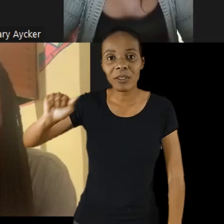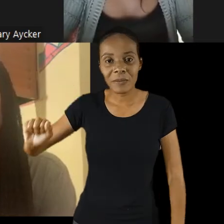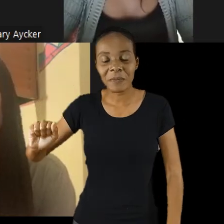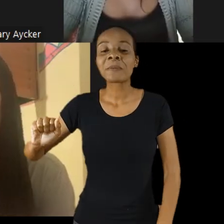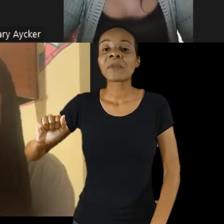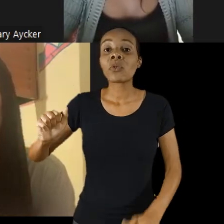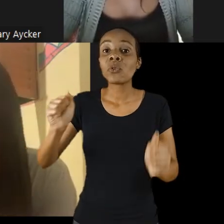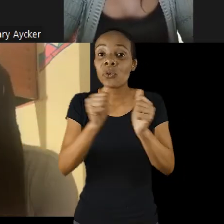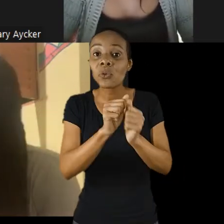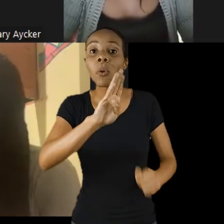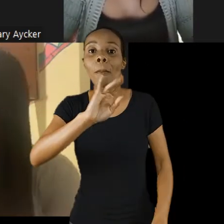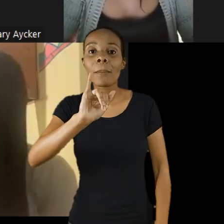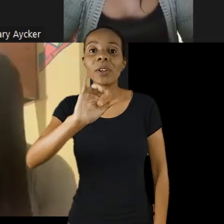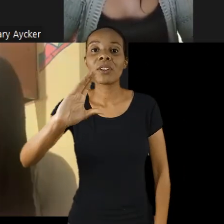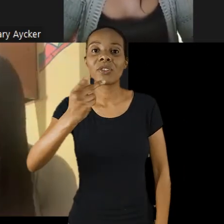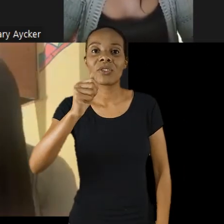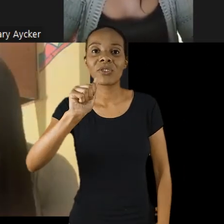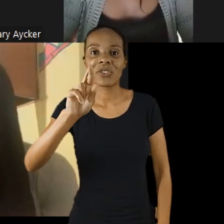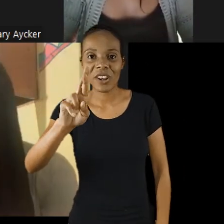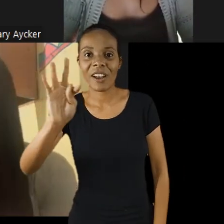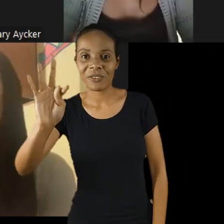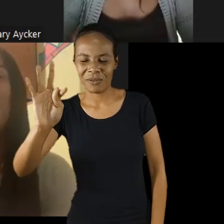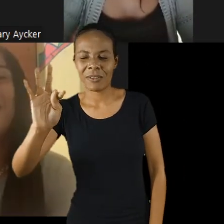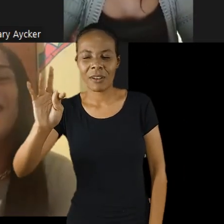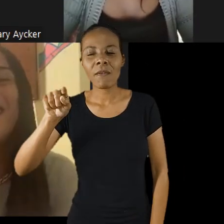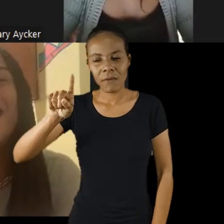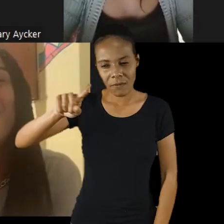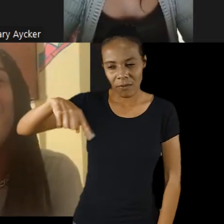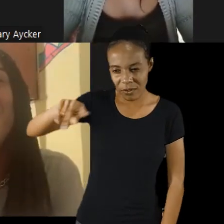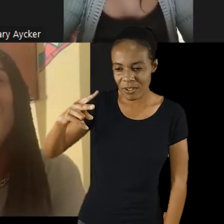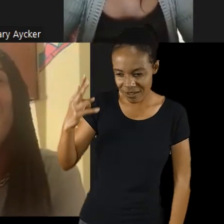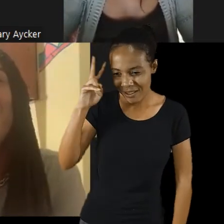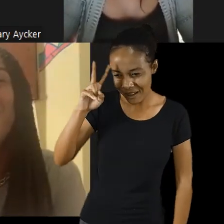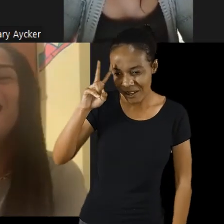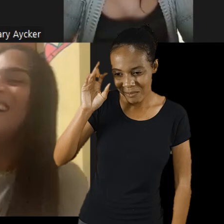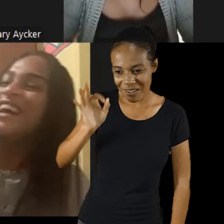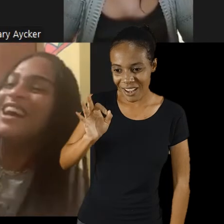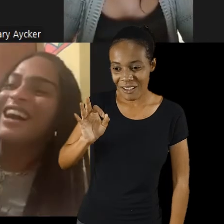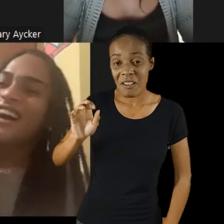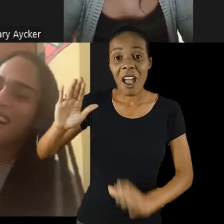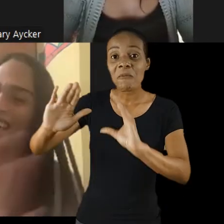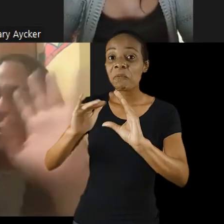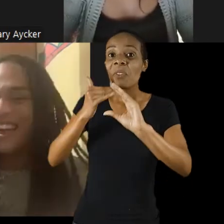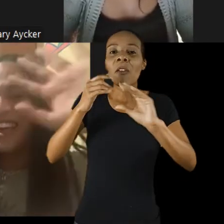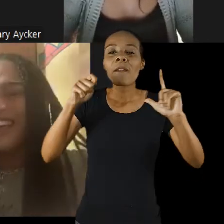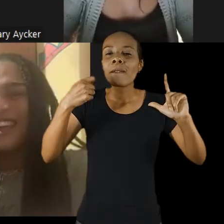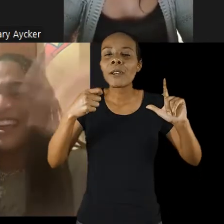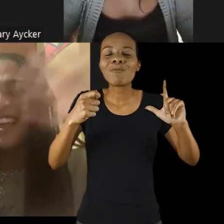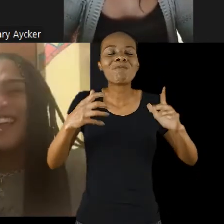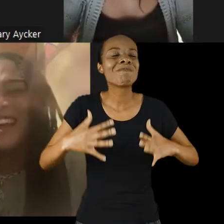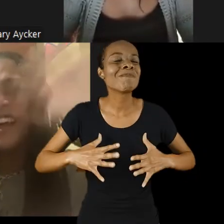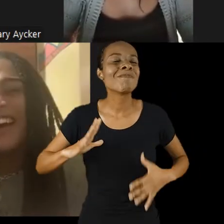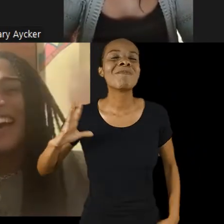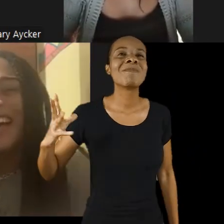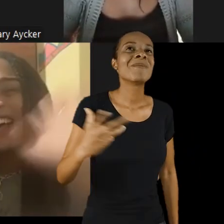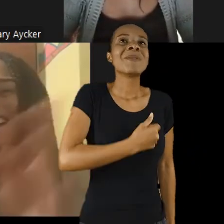Bicharte. E você lembra, né, minha irmã? Assim, que me salvou, me resgatou, me levantou muito. Ai,